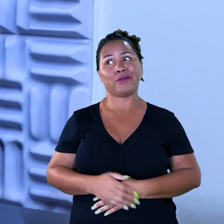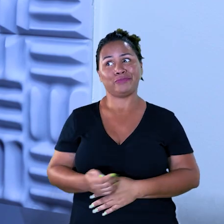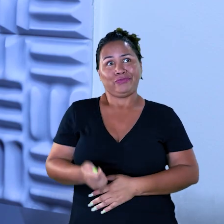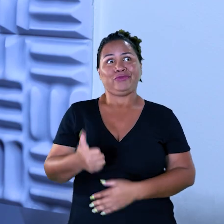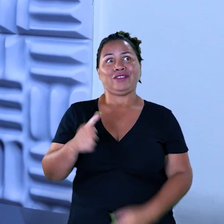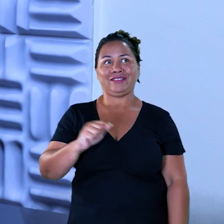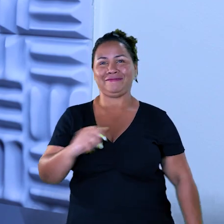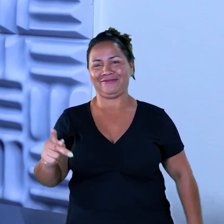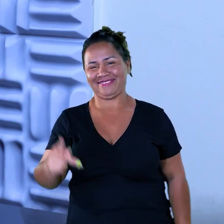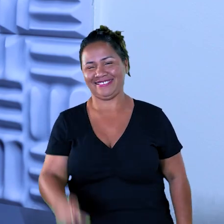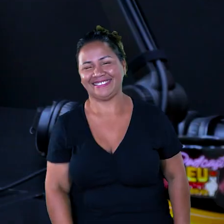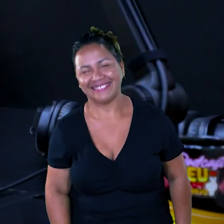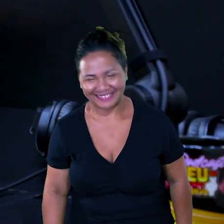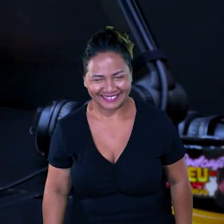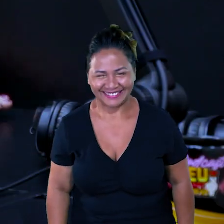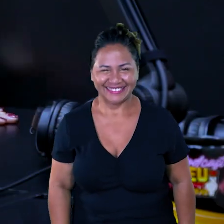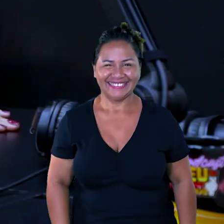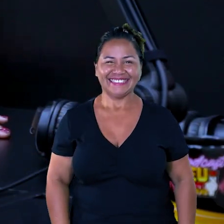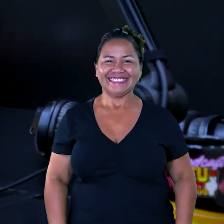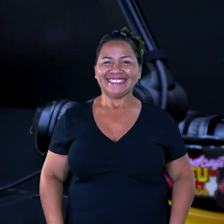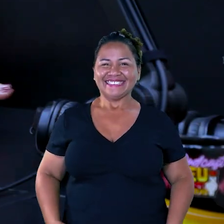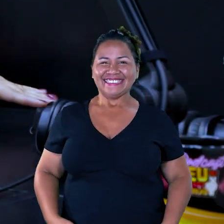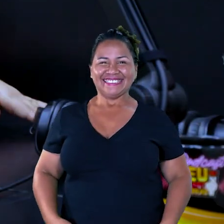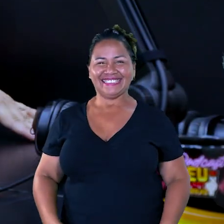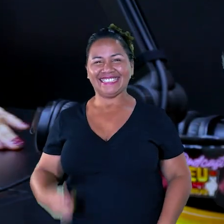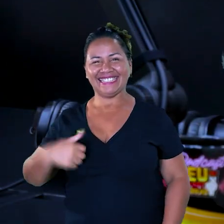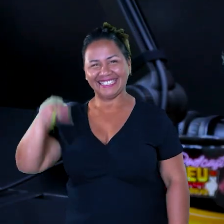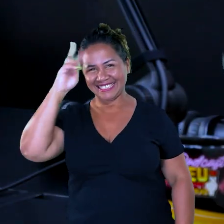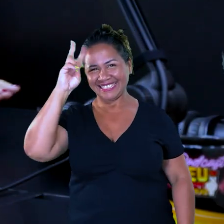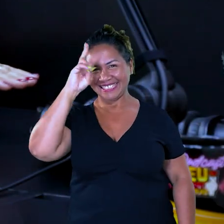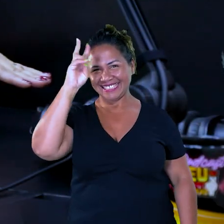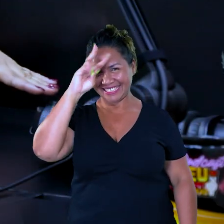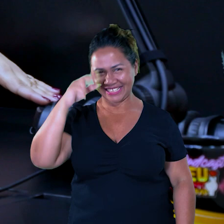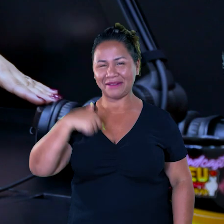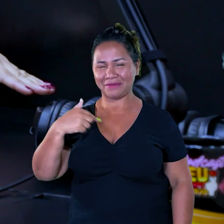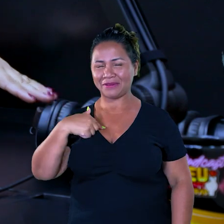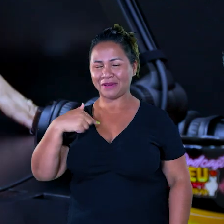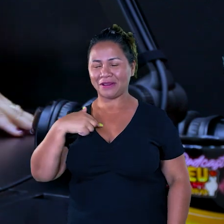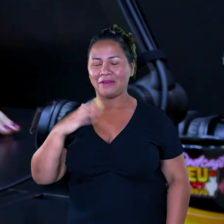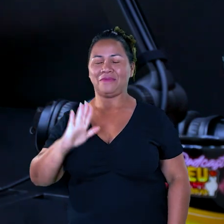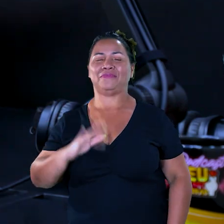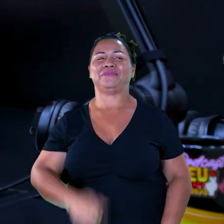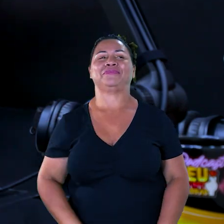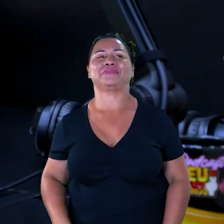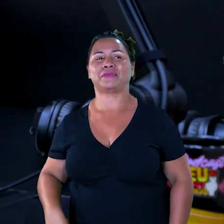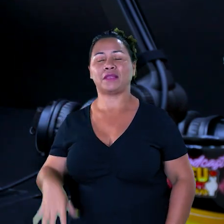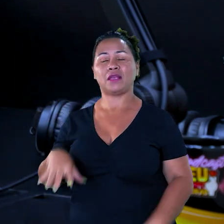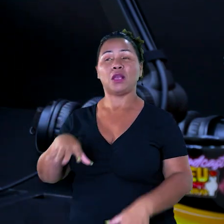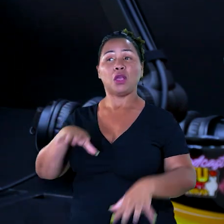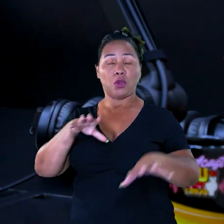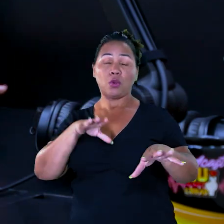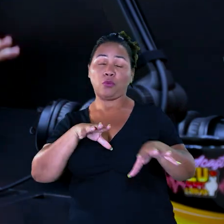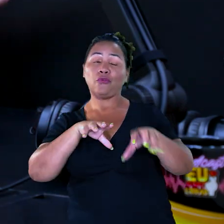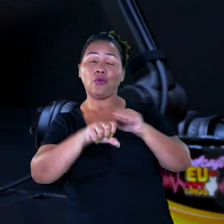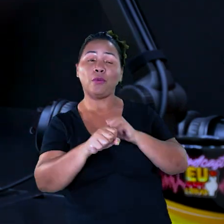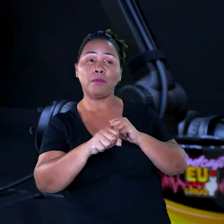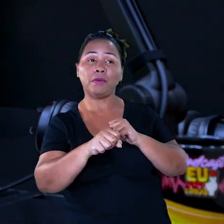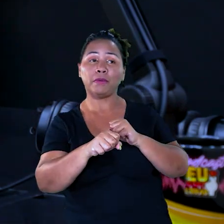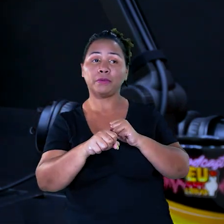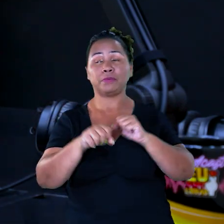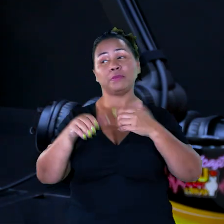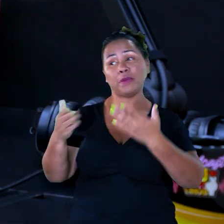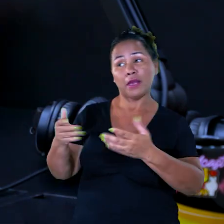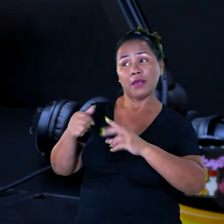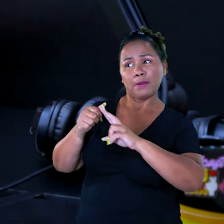Sim, Já tá... preciso. E aí, eu lembro que quando eu terminei, quando passou 2 meses, eu já me inscrevi pro temporário e falei, vou trabalhar